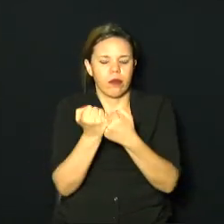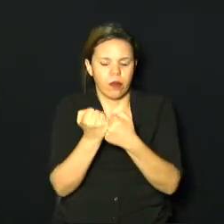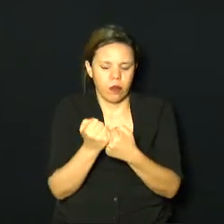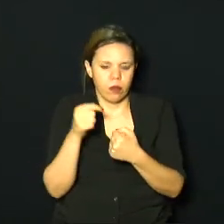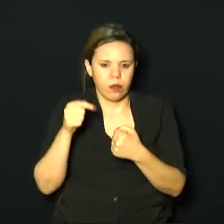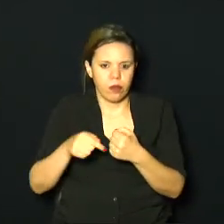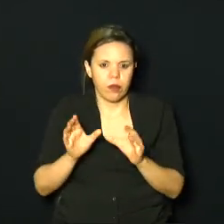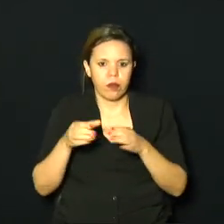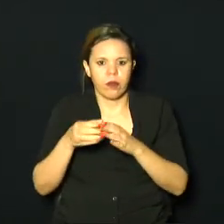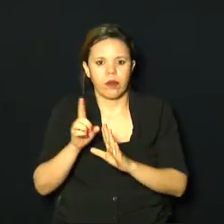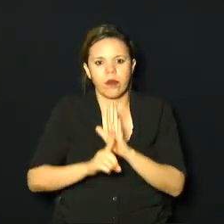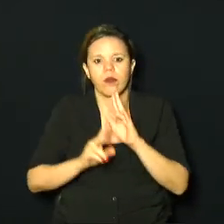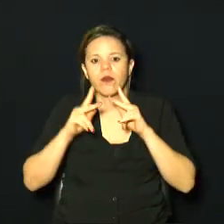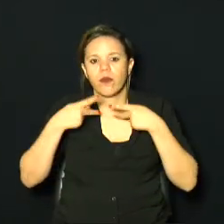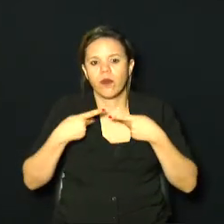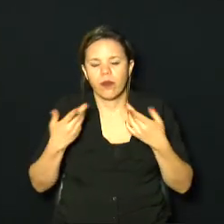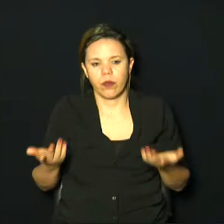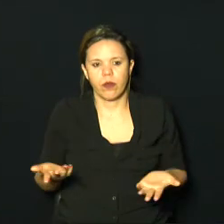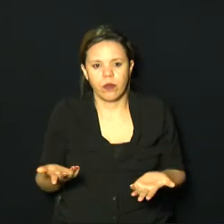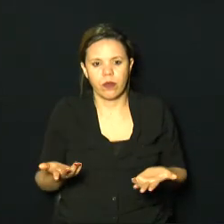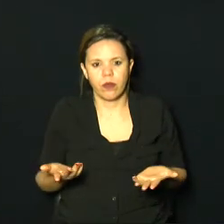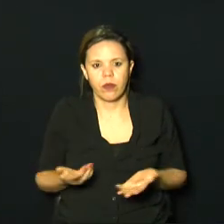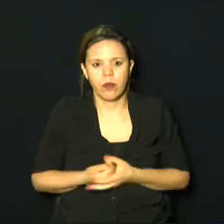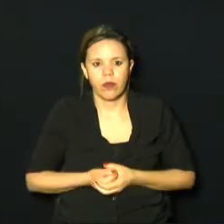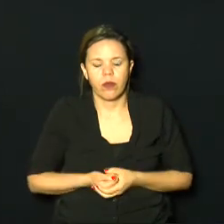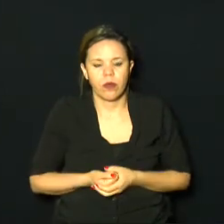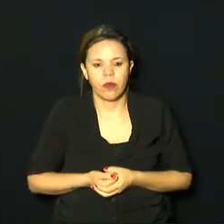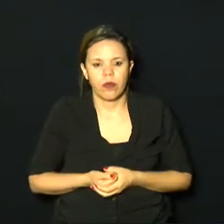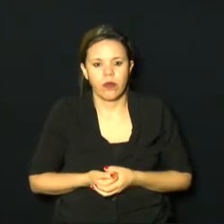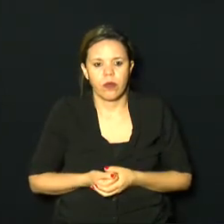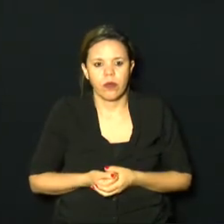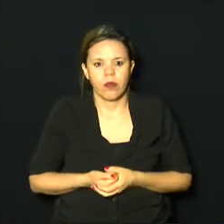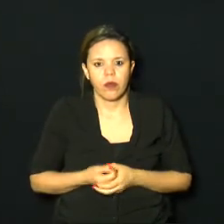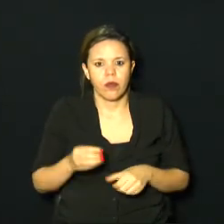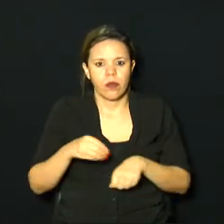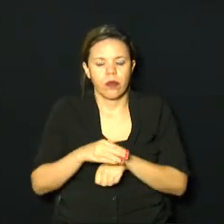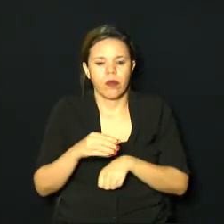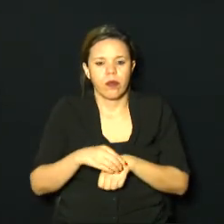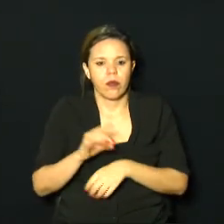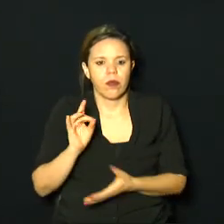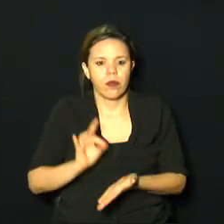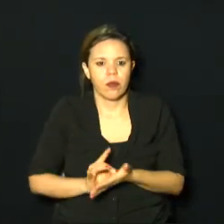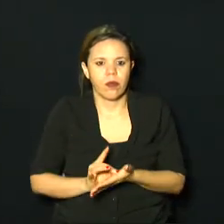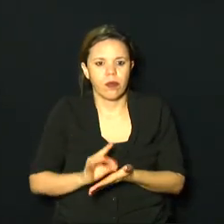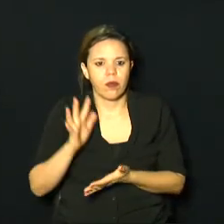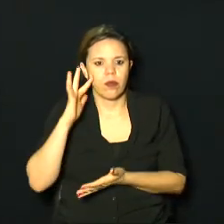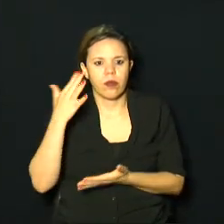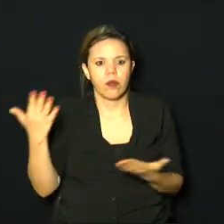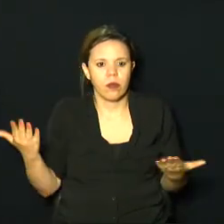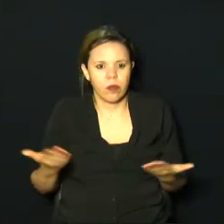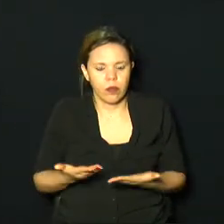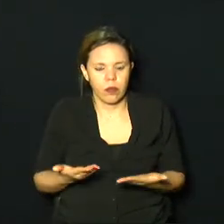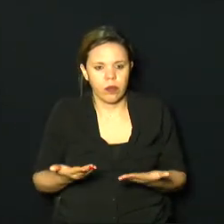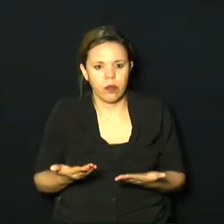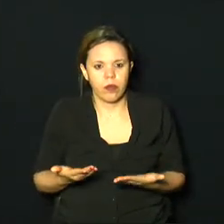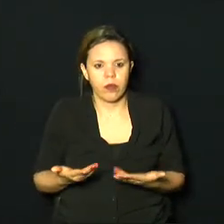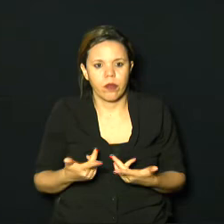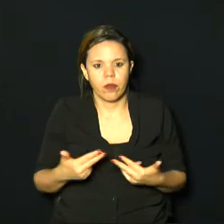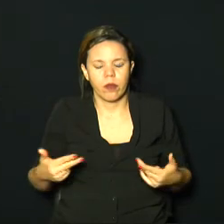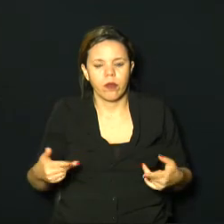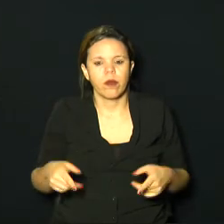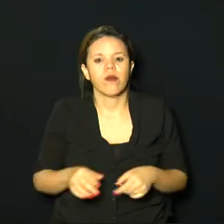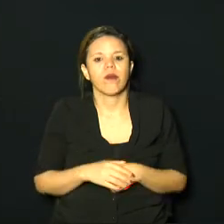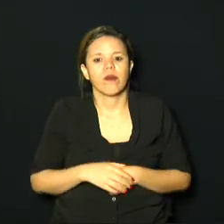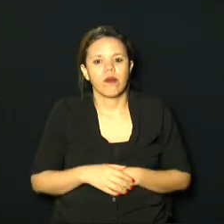Direitos Humanos, com encaminhamentos concretos aí para resolver hoje, talvez, o caso mais